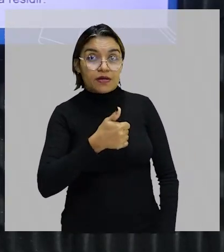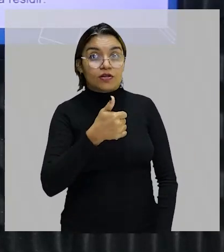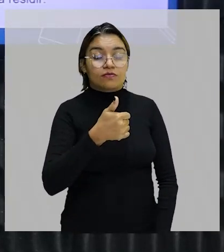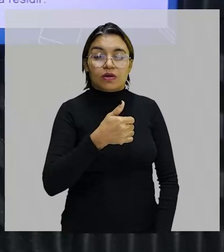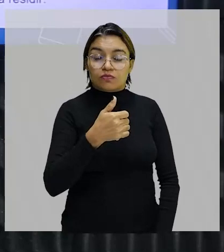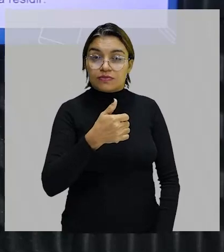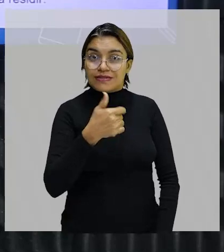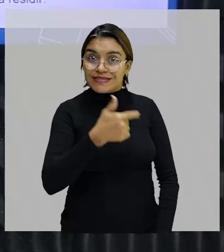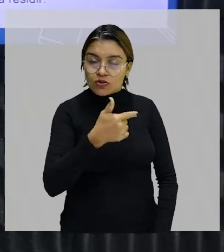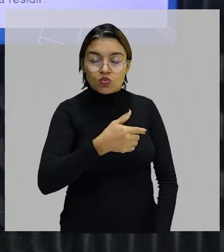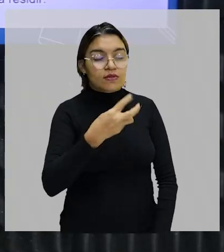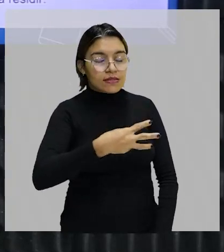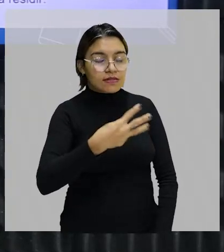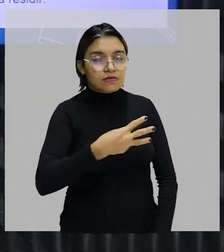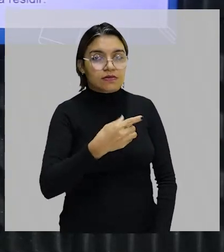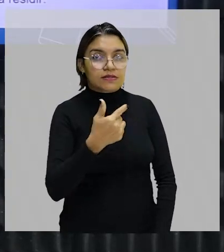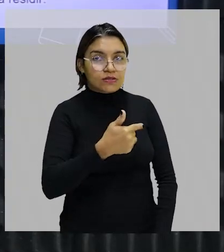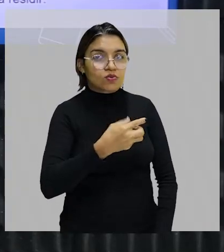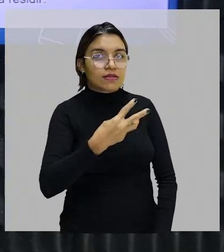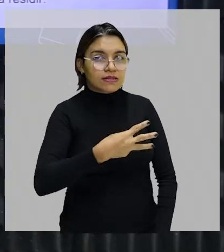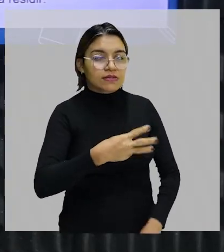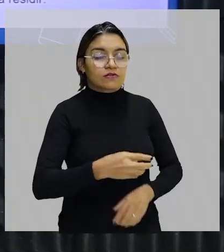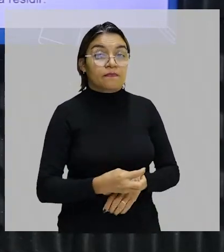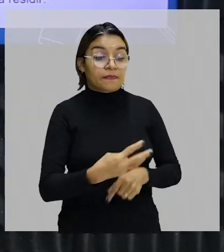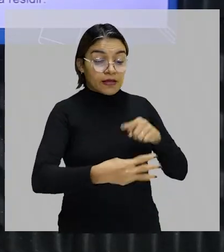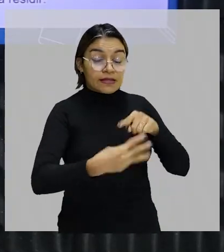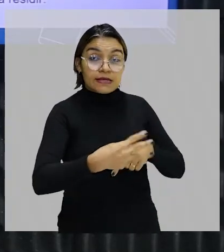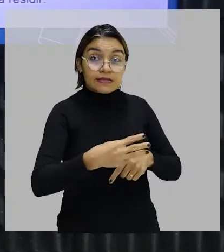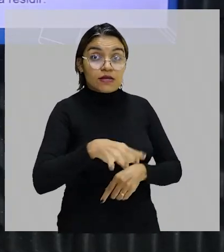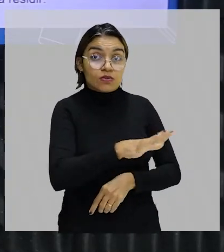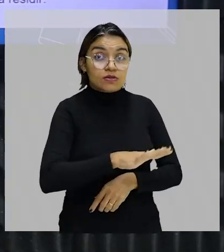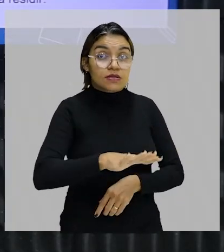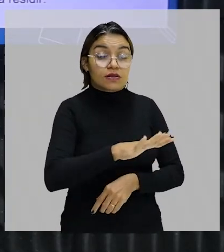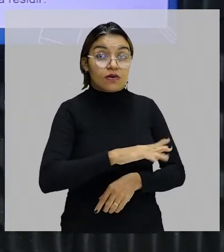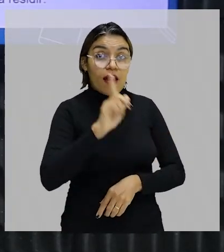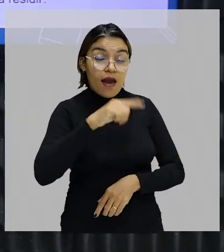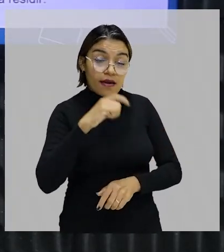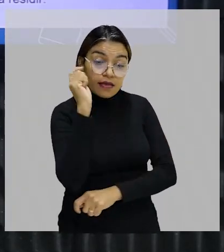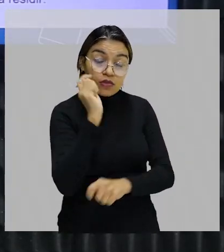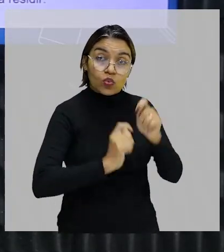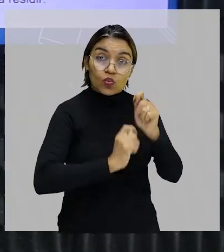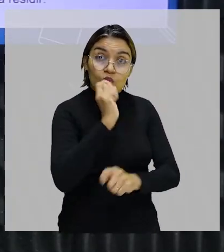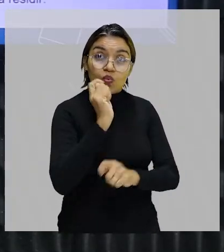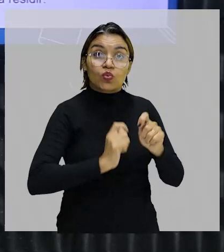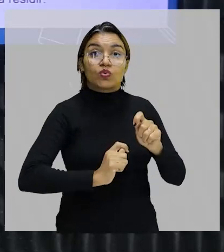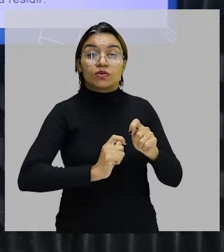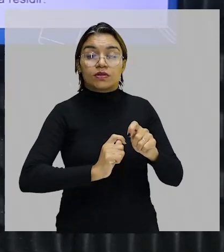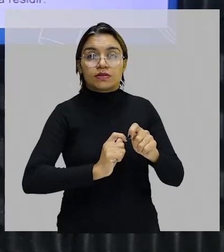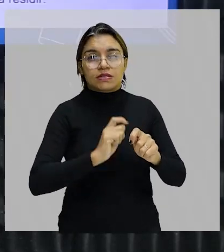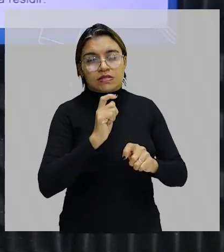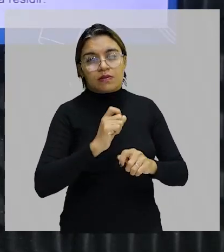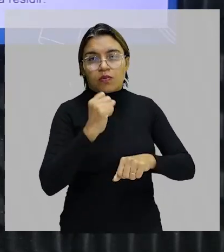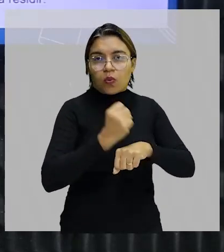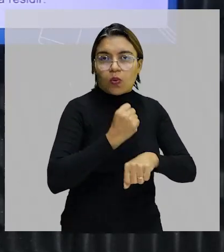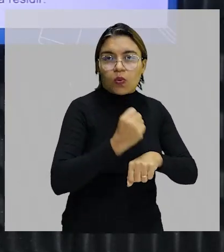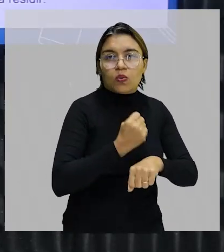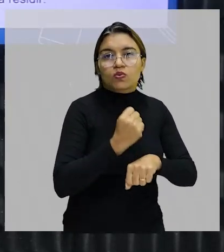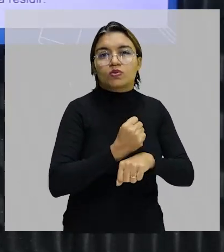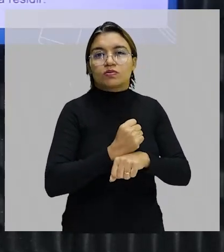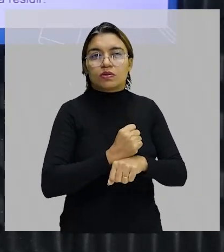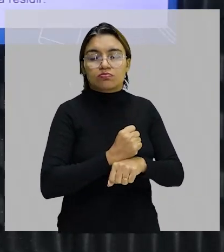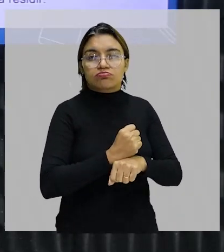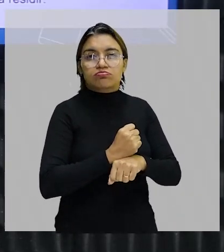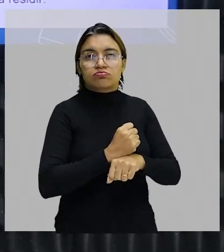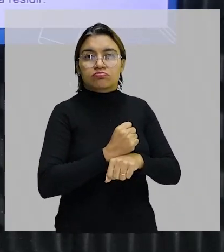que representa o que, Marcos? Segundo setor representa as atividades industriais, por exemplo, tá? Construção civil, geração de